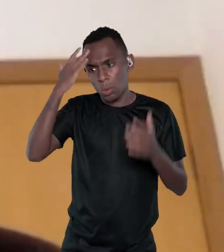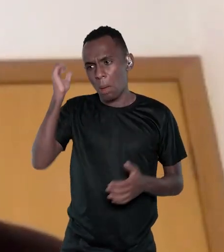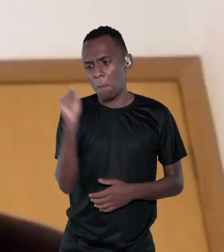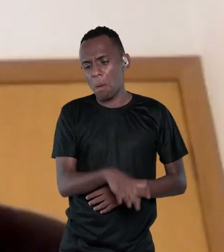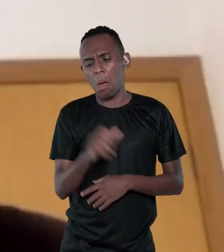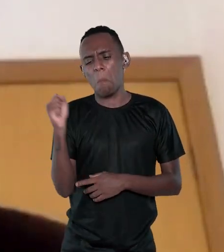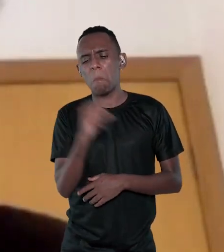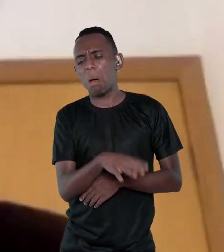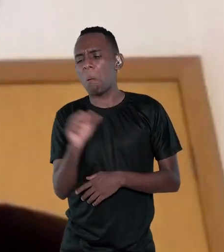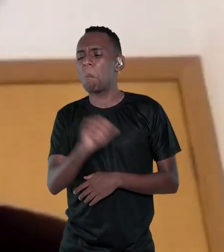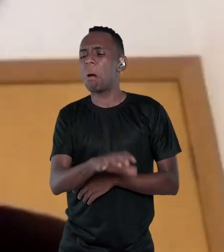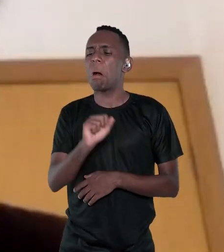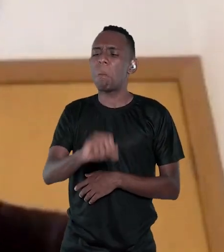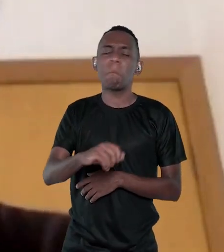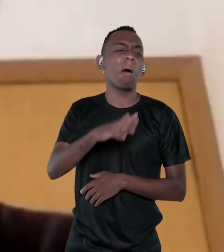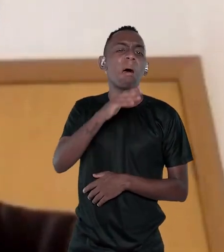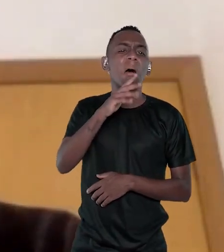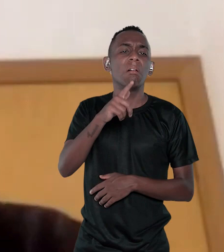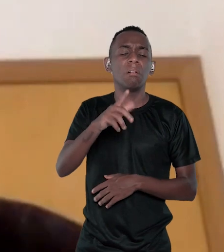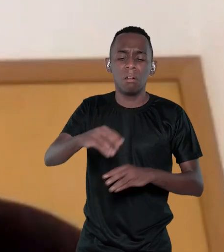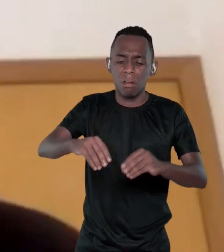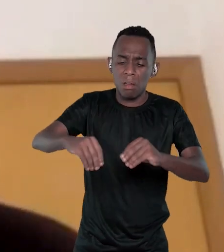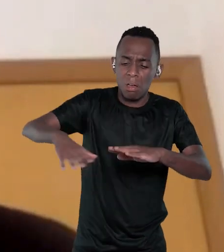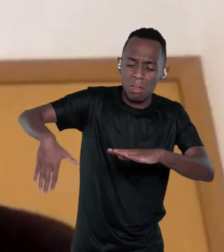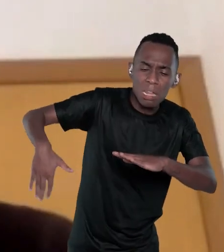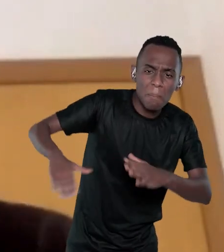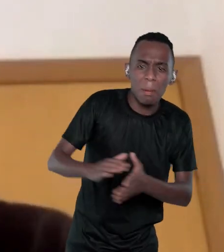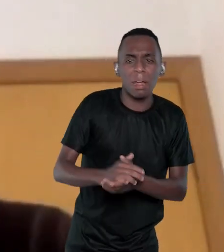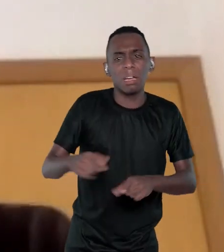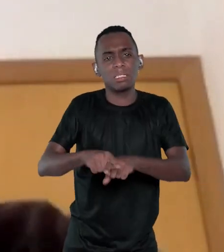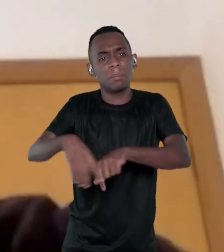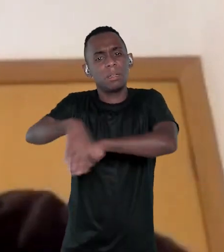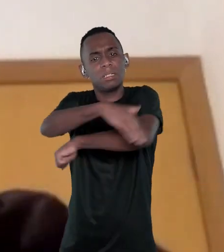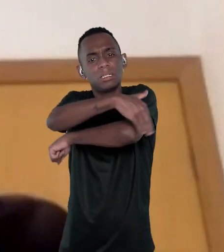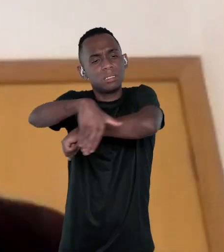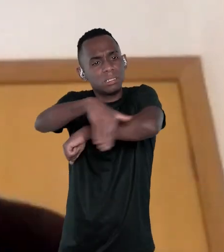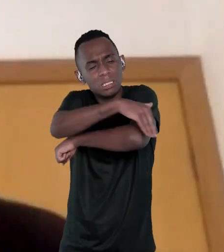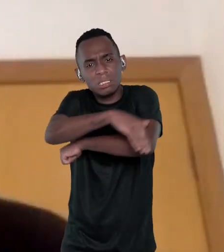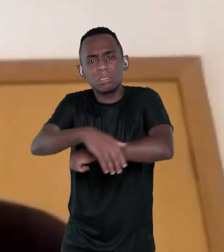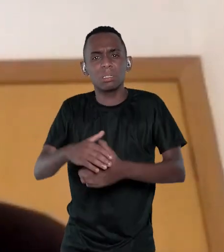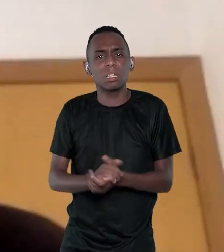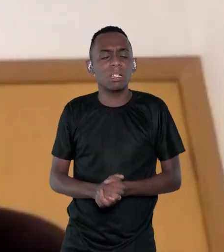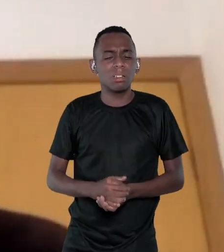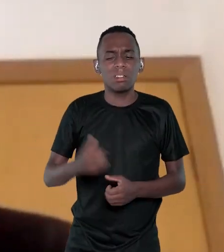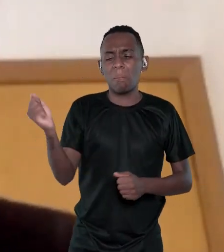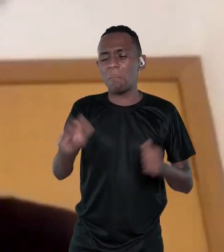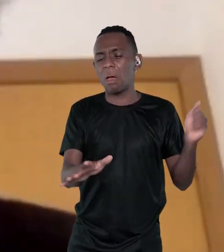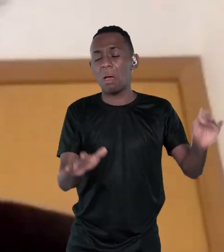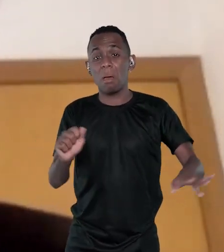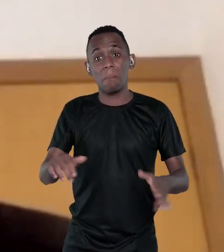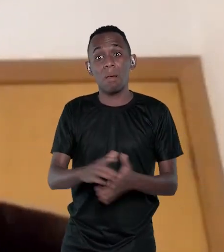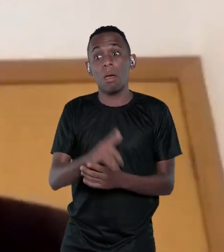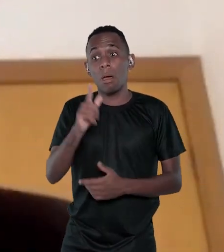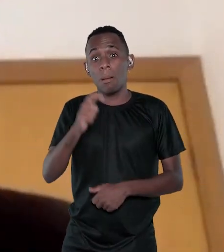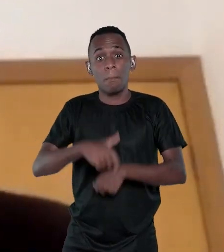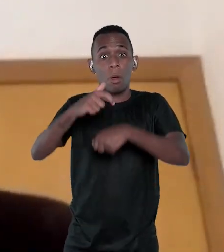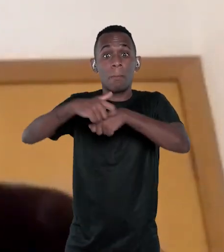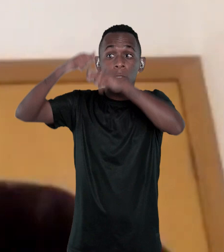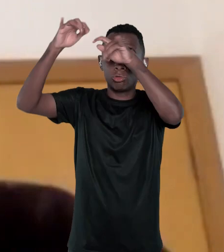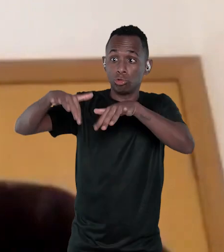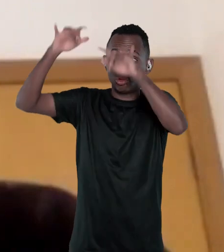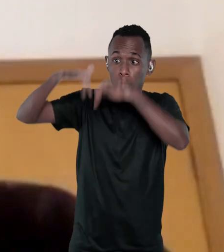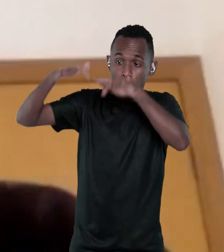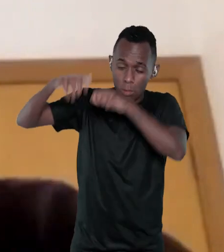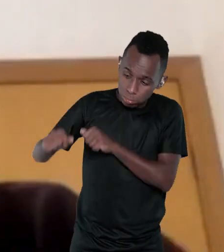ambiente, né? O povo joga tudo na praia, na